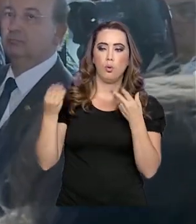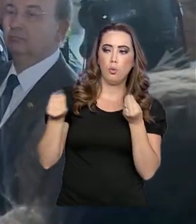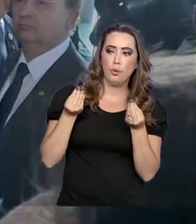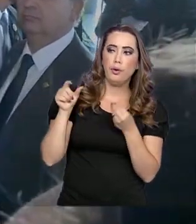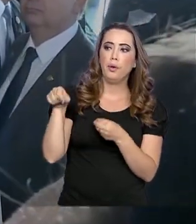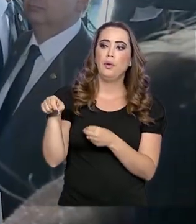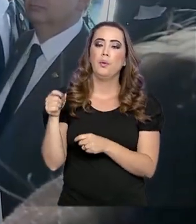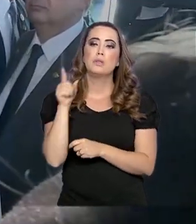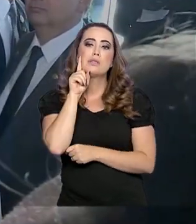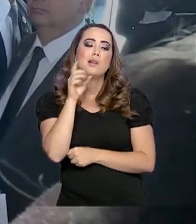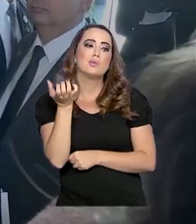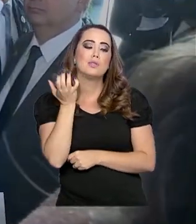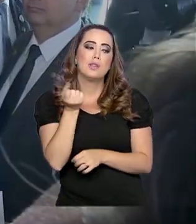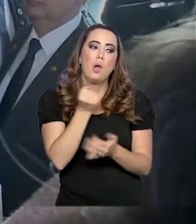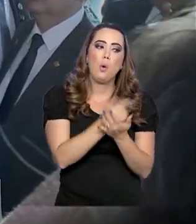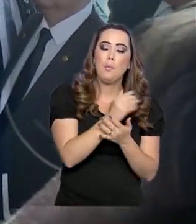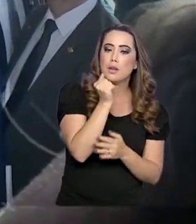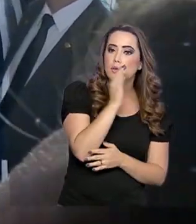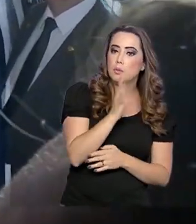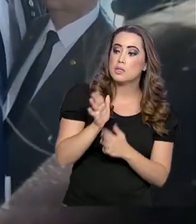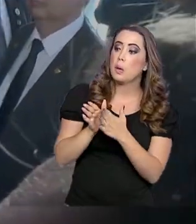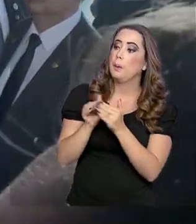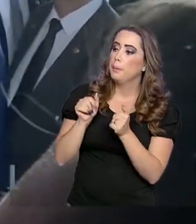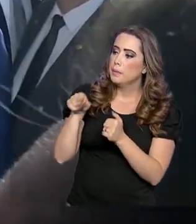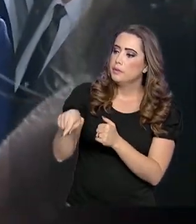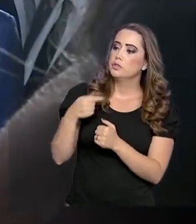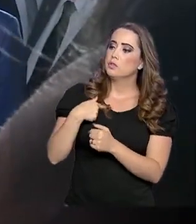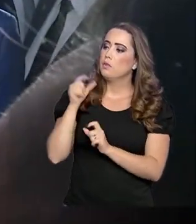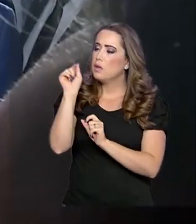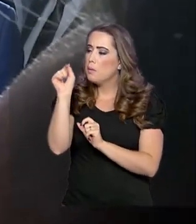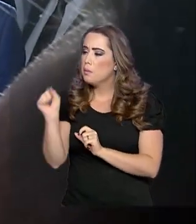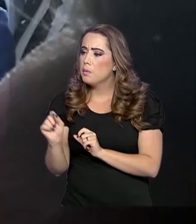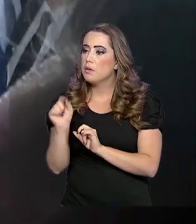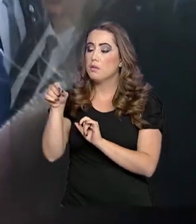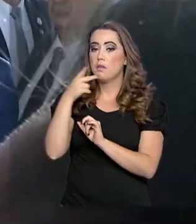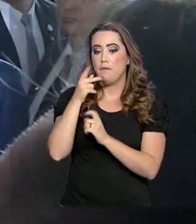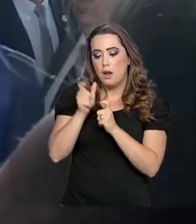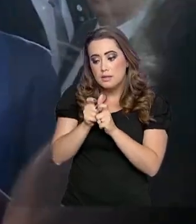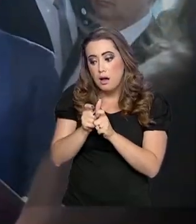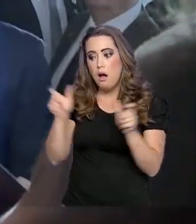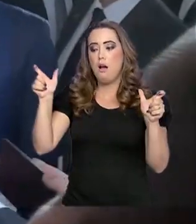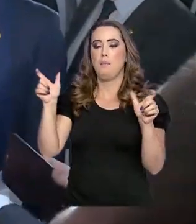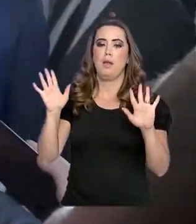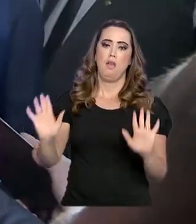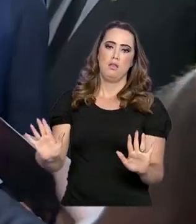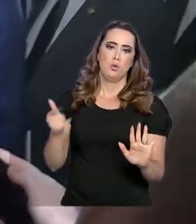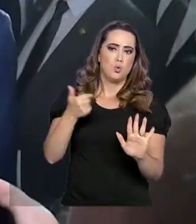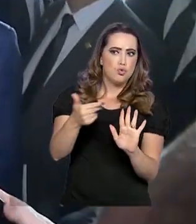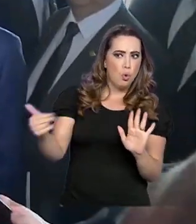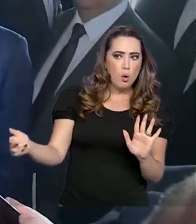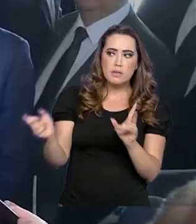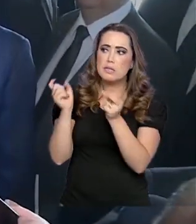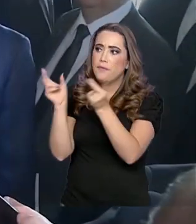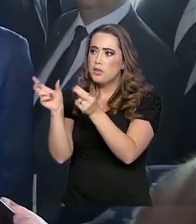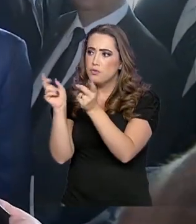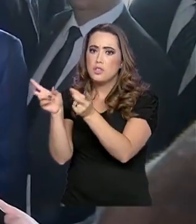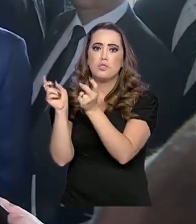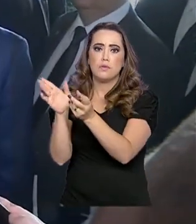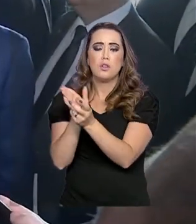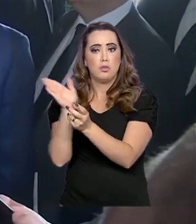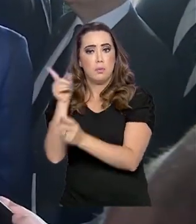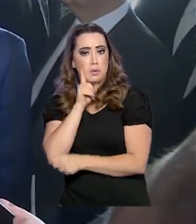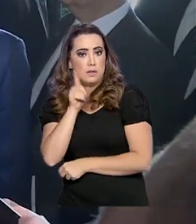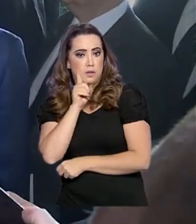cana de porco, eu pedi para ele que nós deixassem as questões pontuais e discutíssemos de forma mais ampla. Ele concordou, então